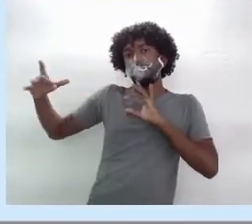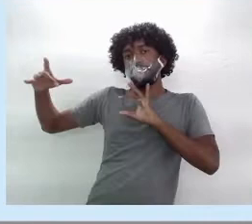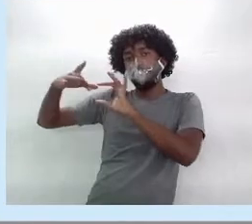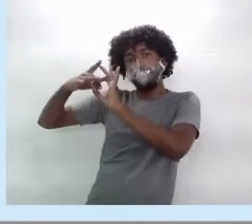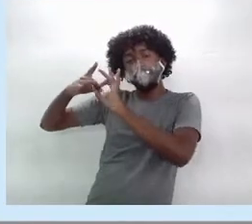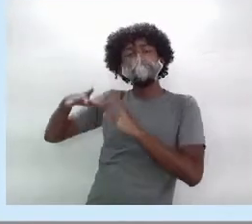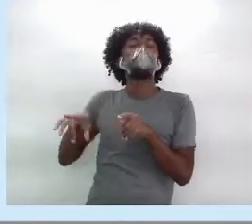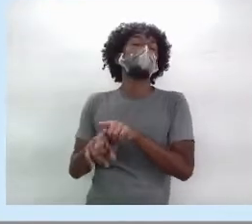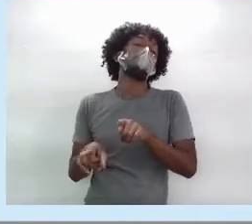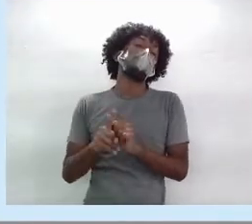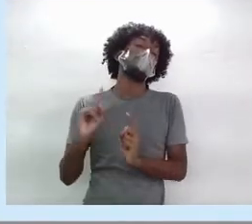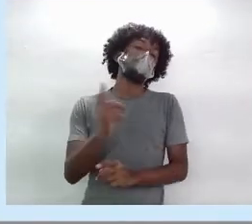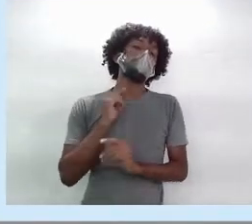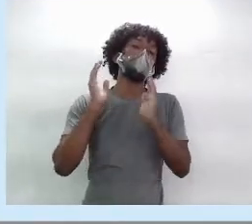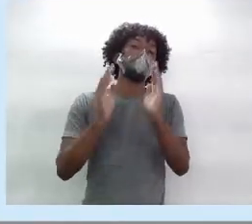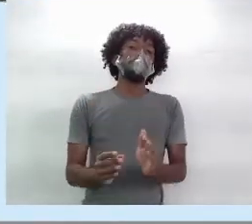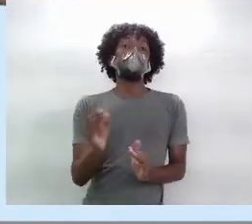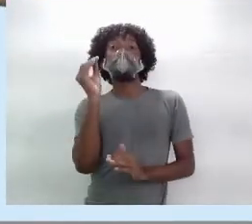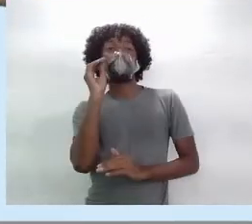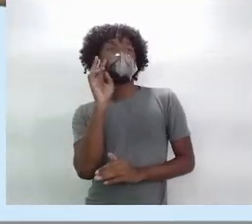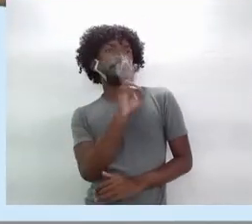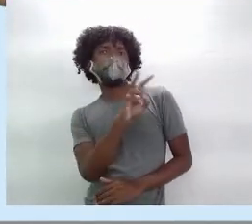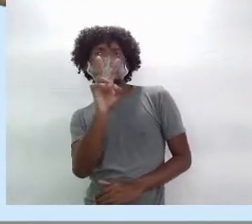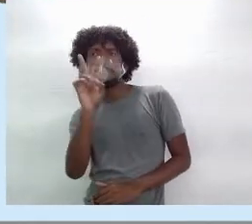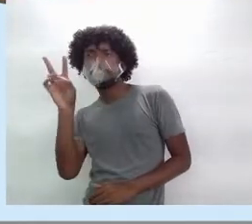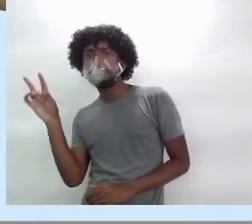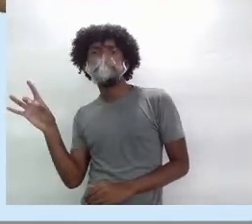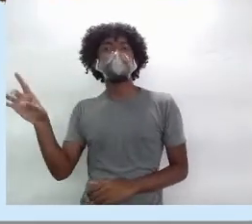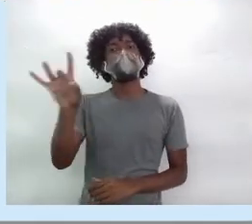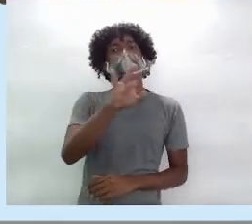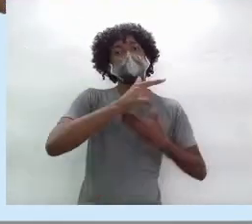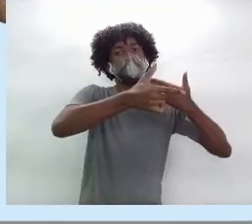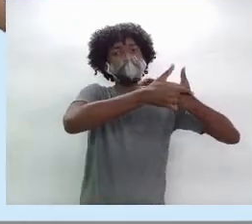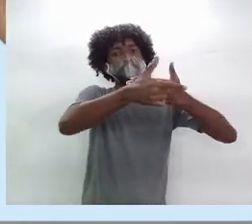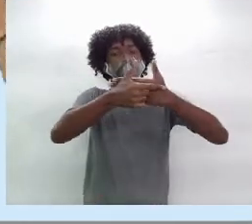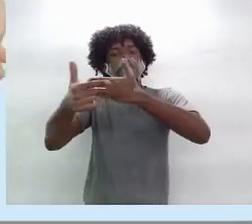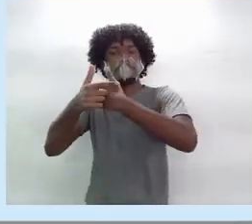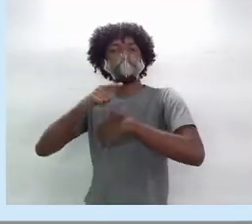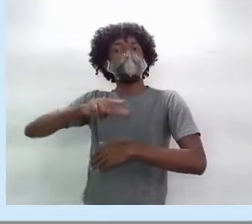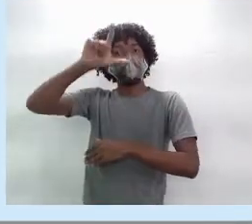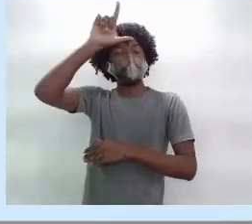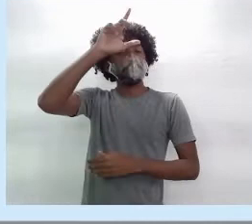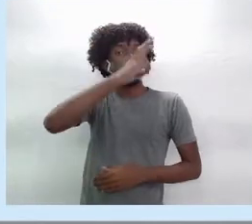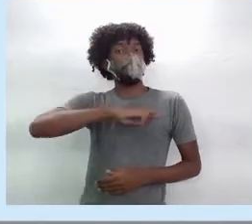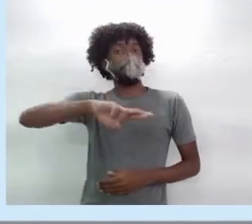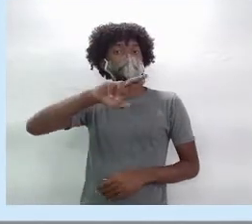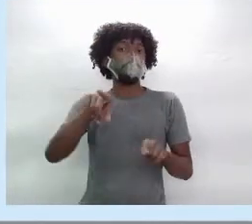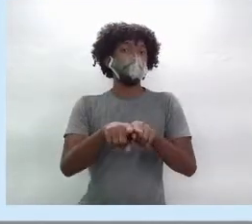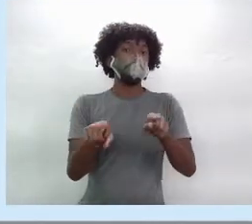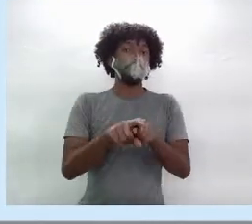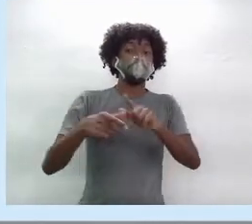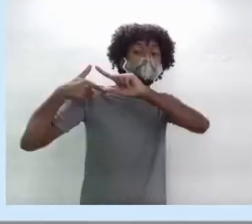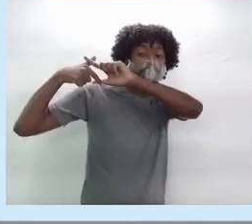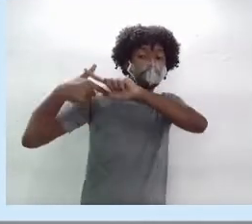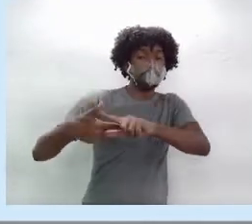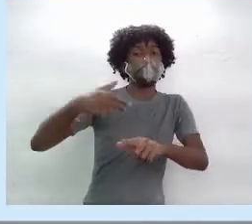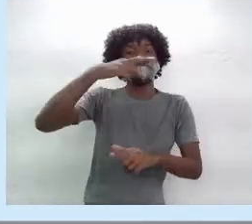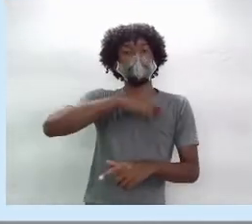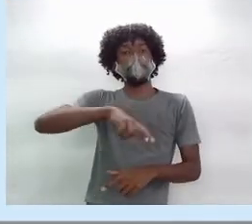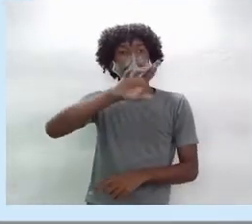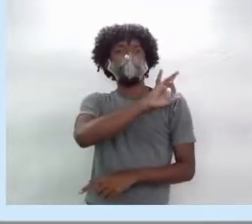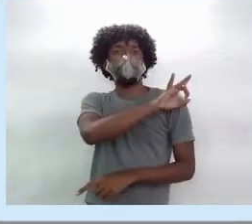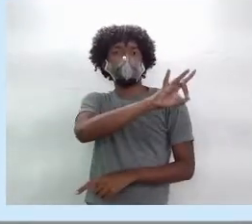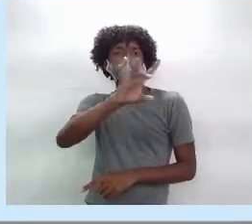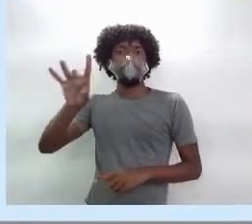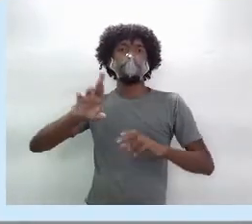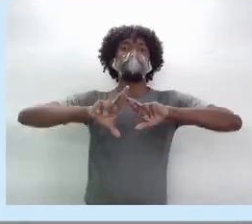observamos o papel dos líderes religiosos, certo? Das diferentes tradições religiosas. Então vejam só